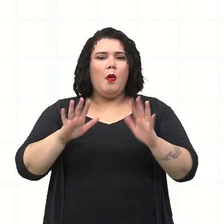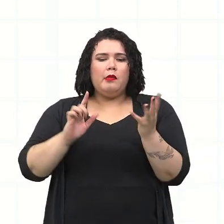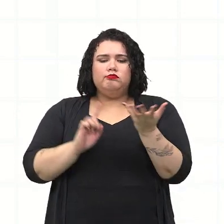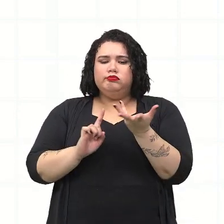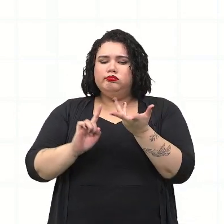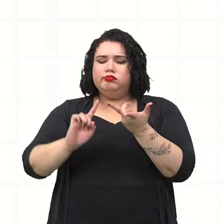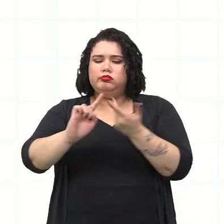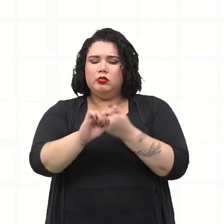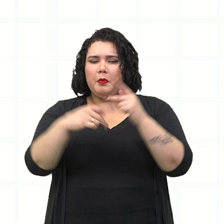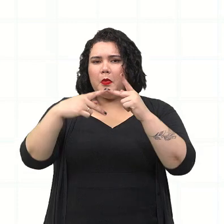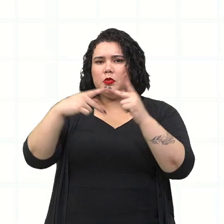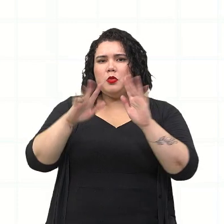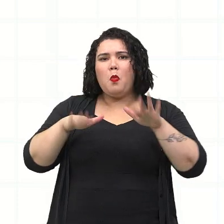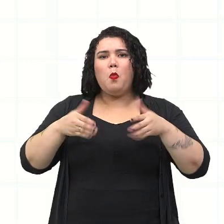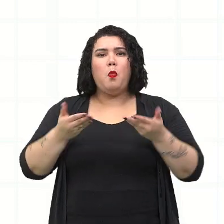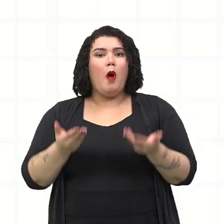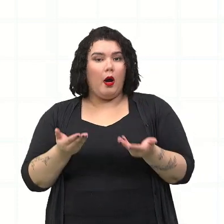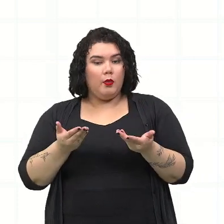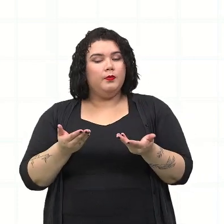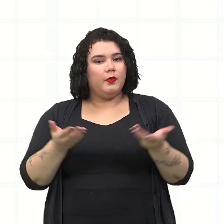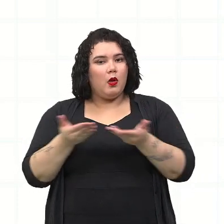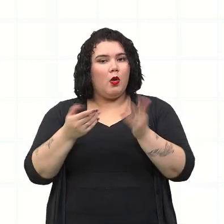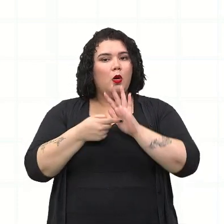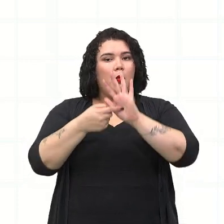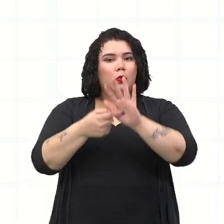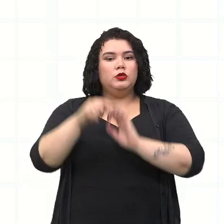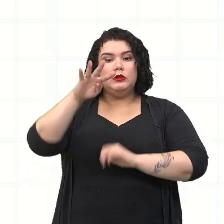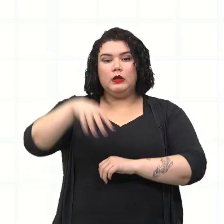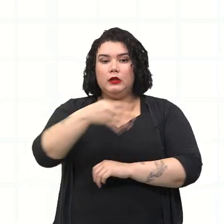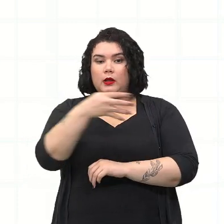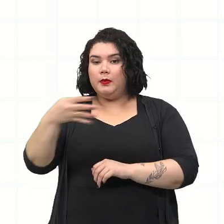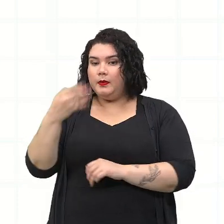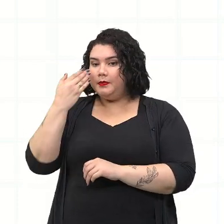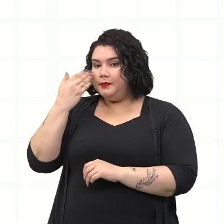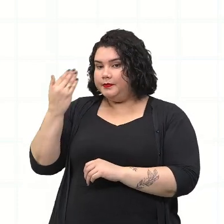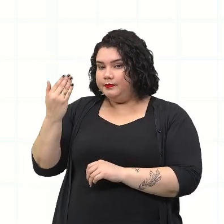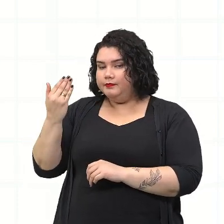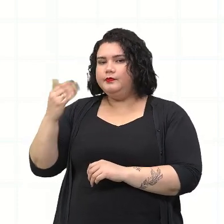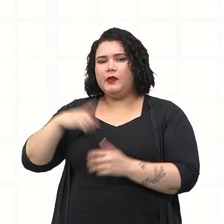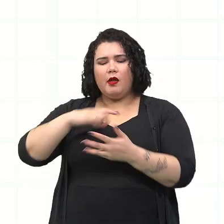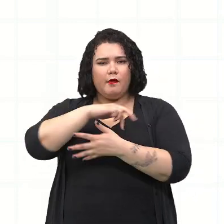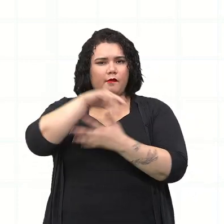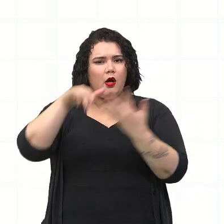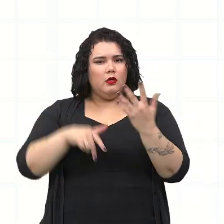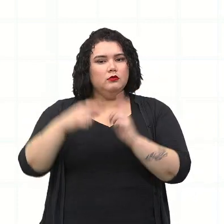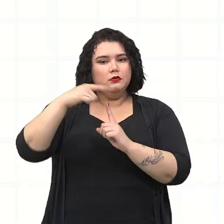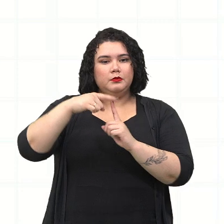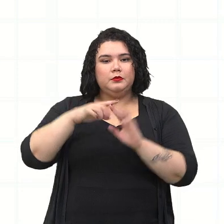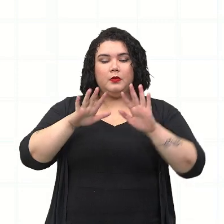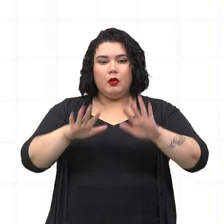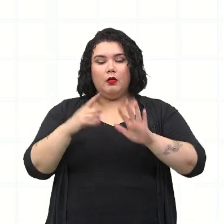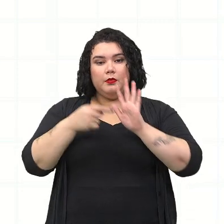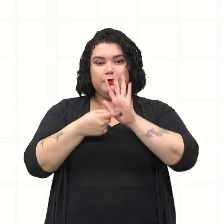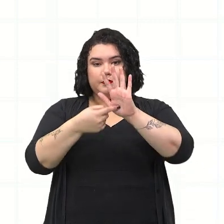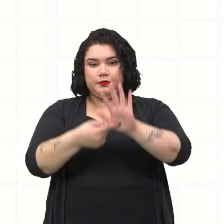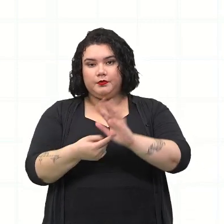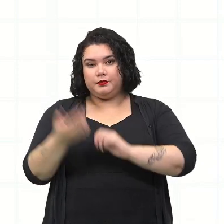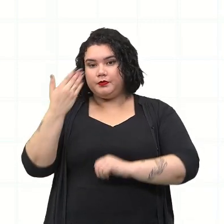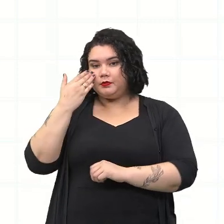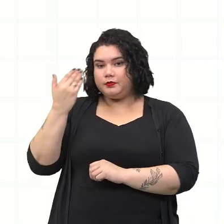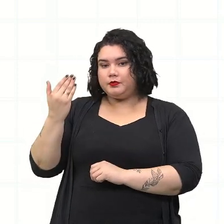essenciais? Geralmente você vai se deparar com essas preposições, existem outros tipos de preposições, mas a gente vai focar aqui nas